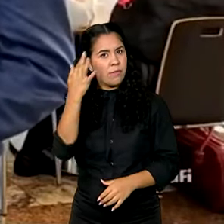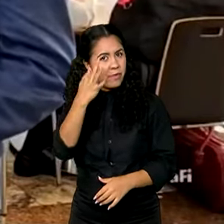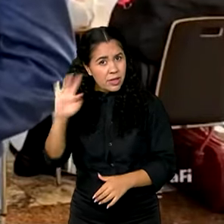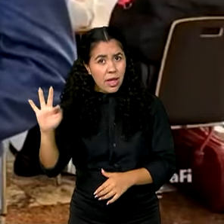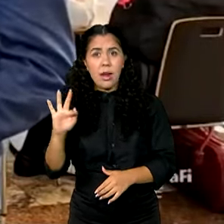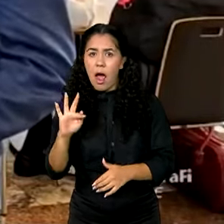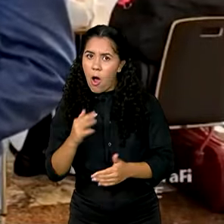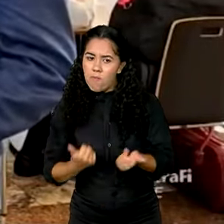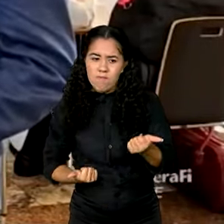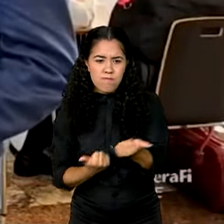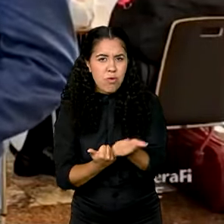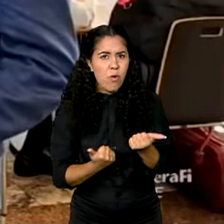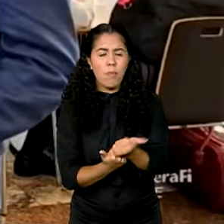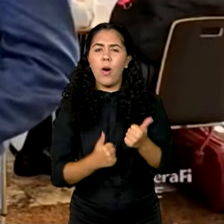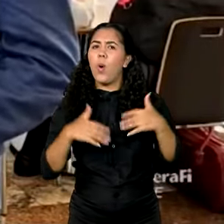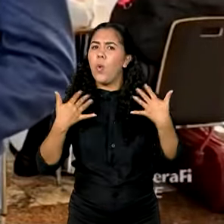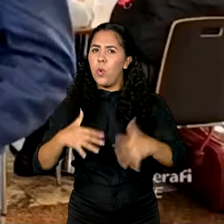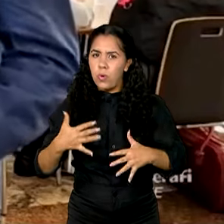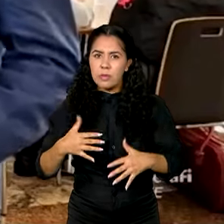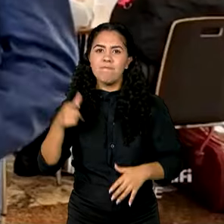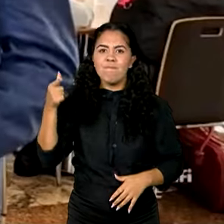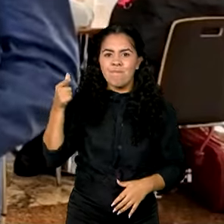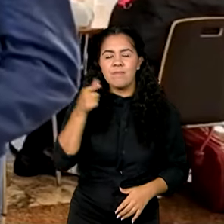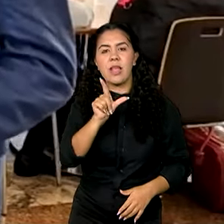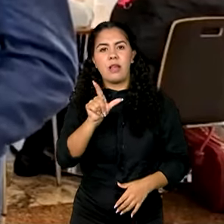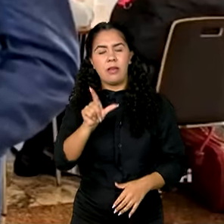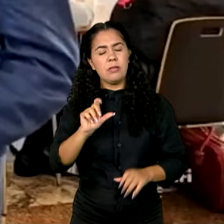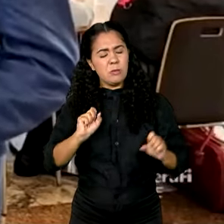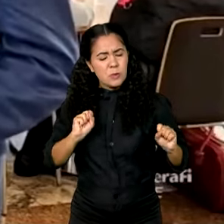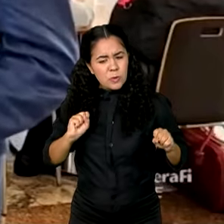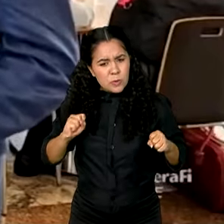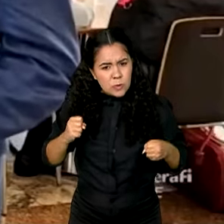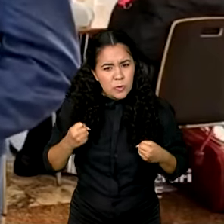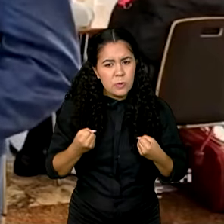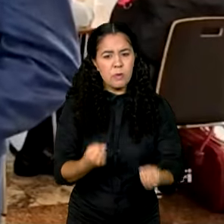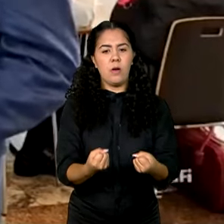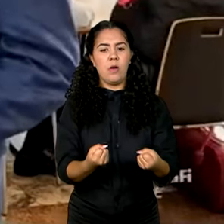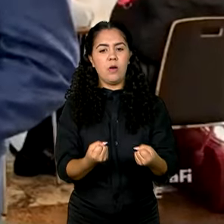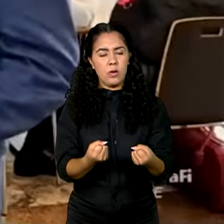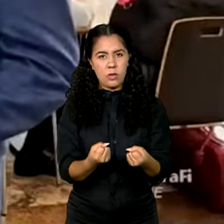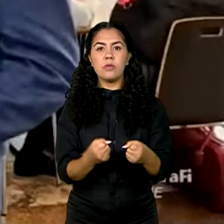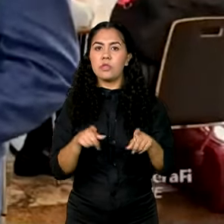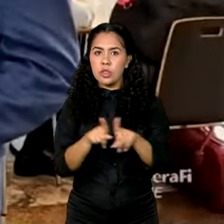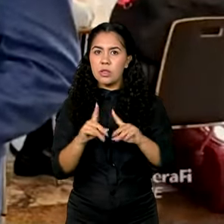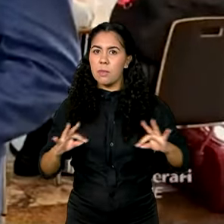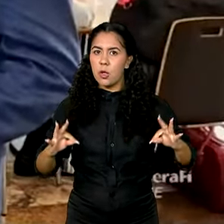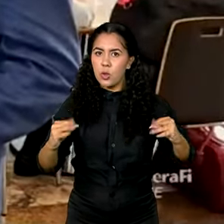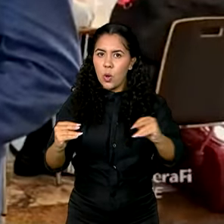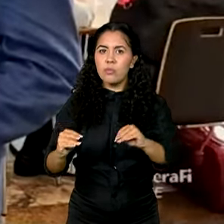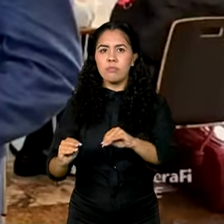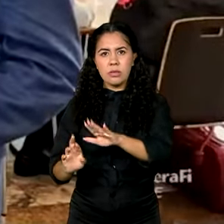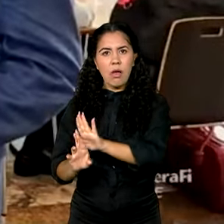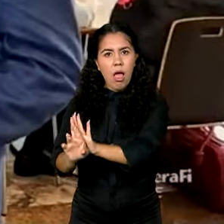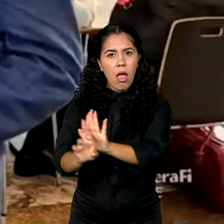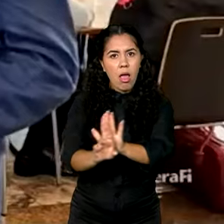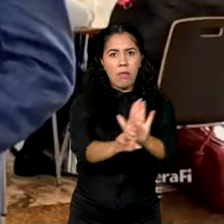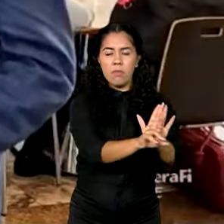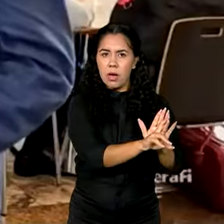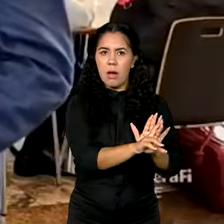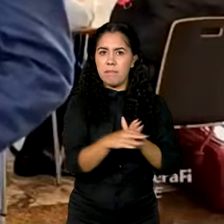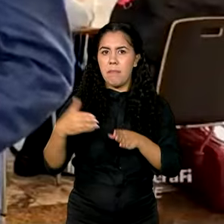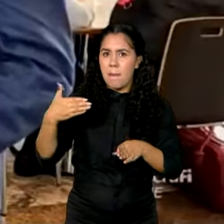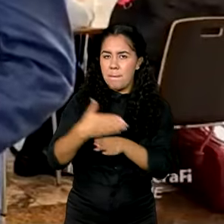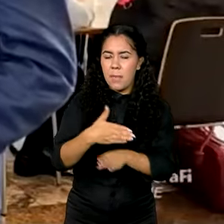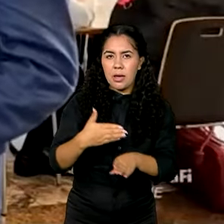gente estar aqui nesse momento. E esse grande esforço que foi feito, com a participação de todos e de todas, eu acho que havia uma